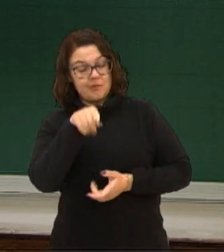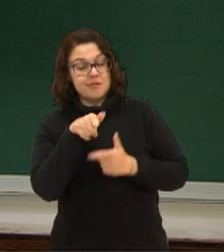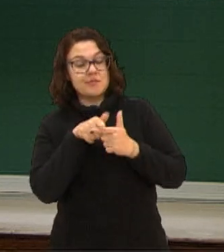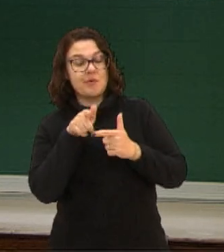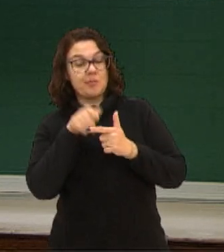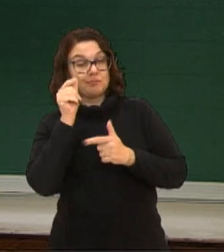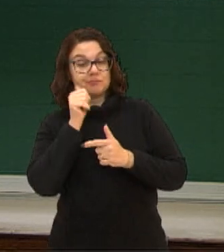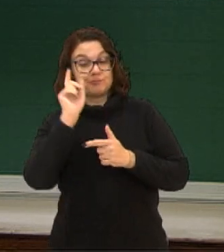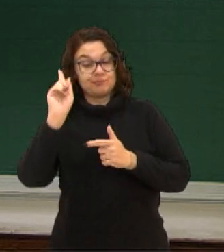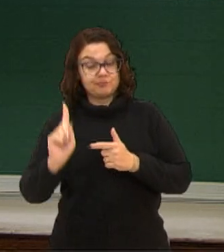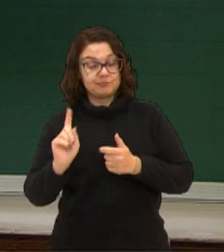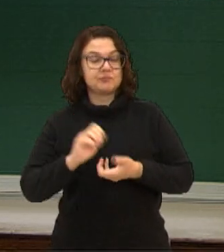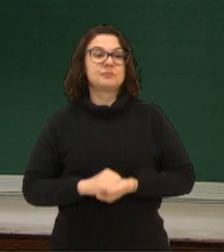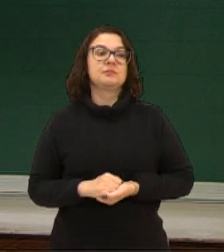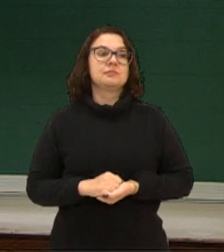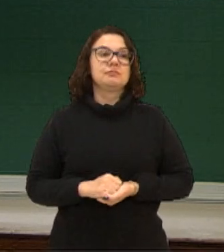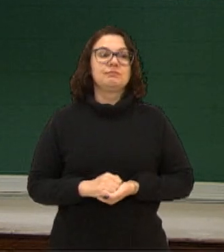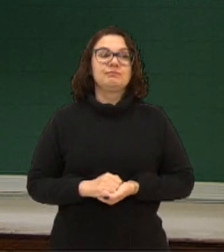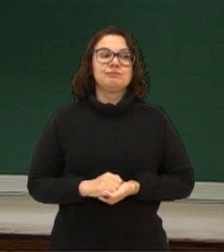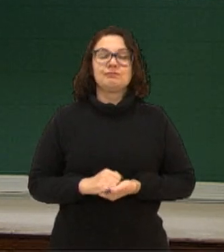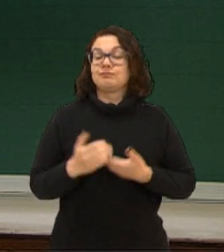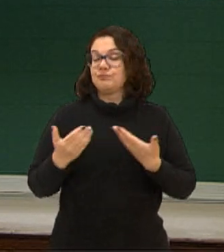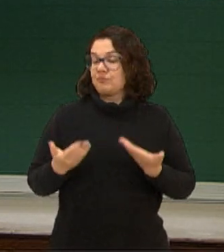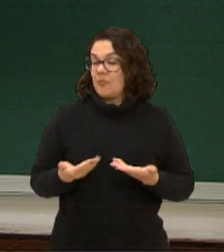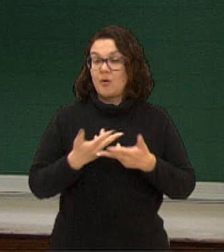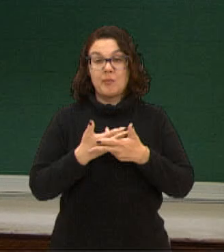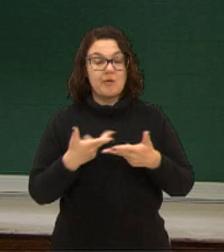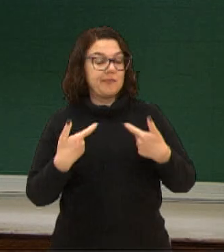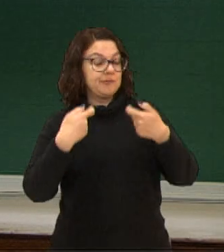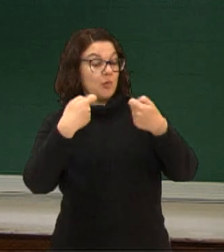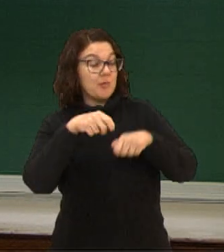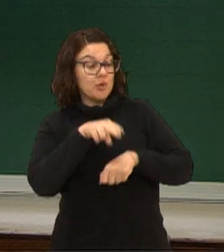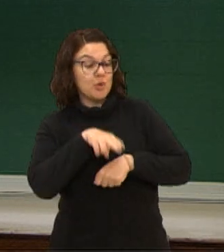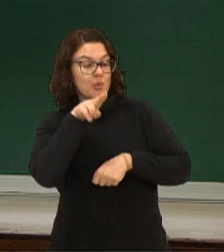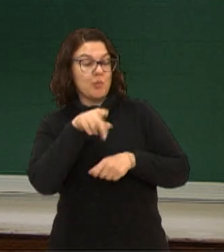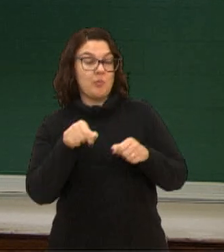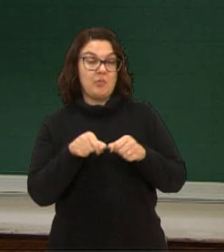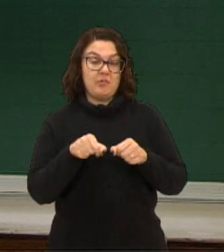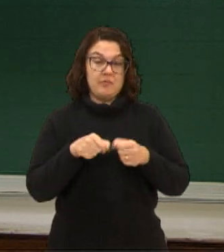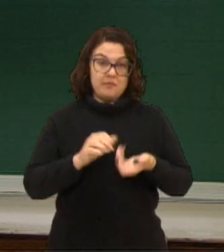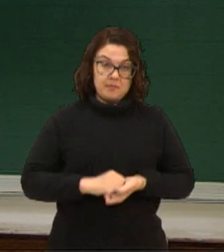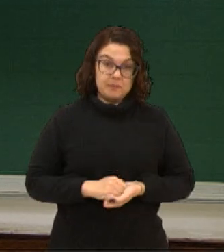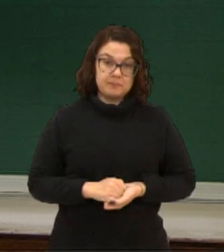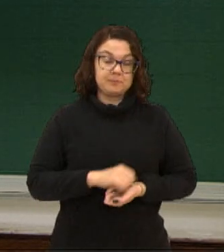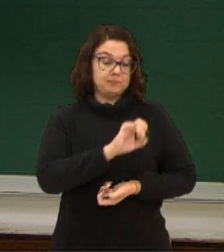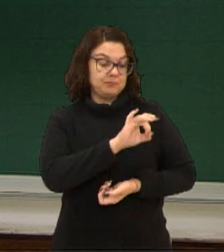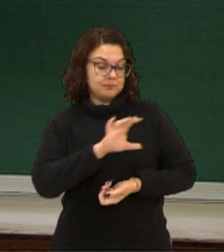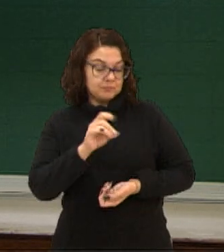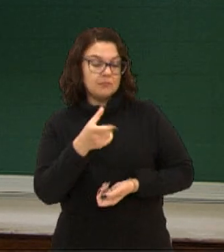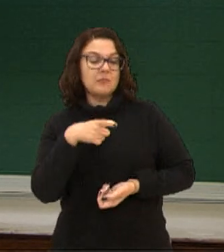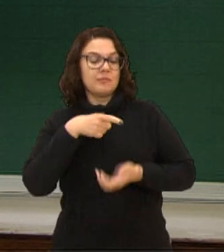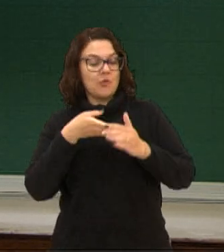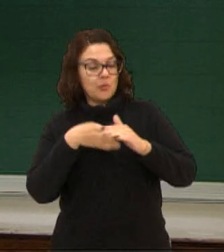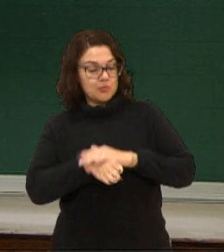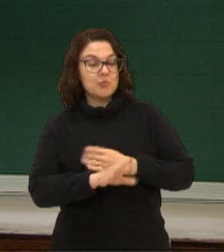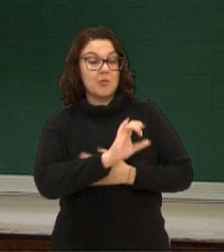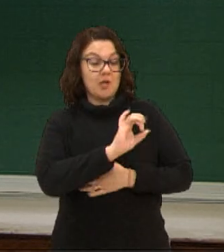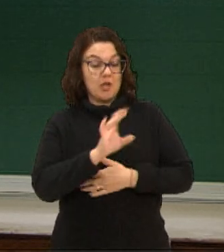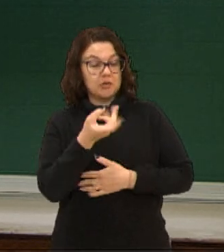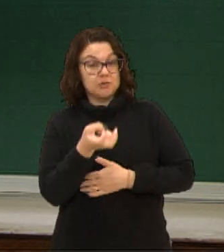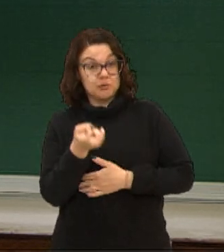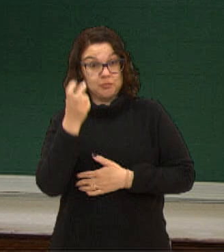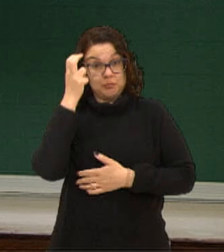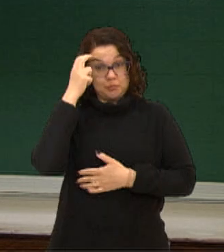grande problema que acontece aqui, uma coisa assim que nós não devemos jamais fazer, né? Cada um tem seu costume,